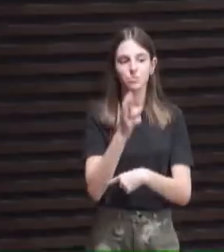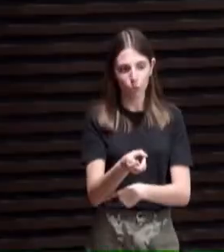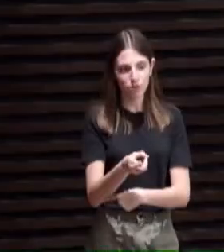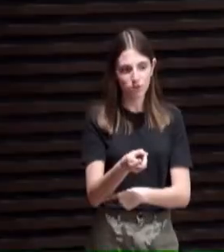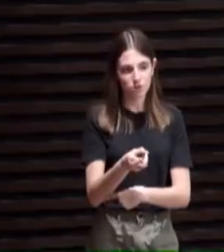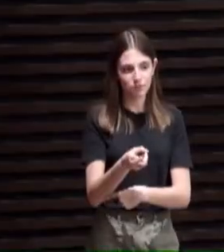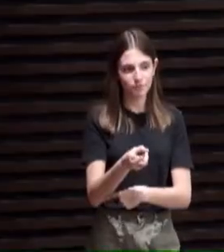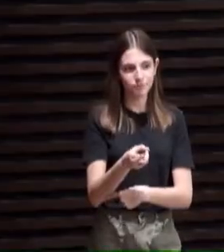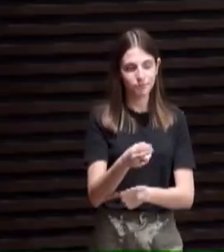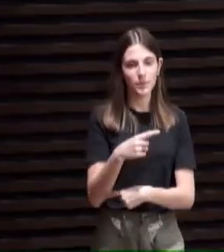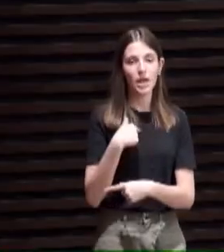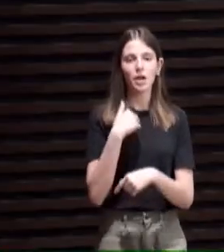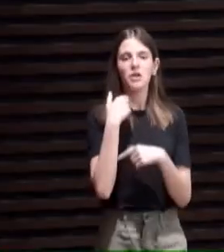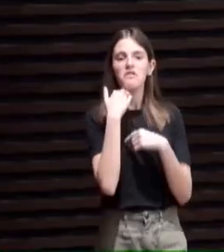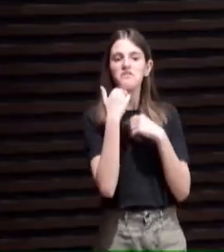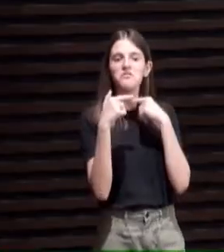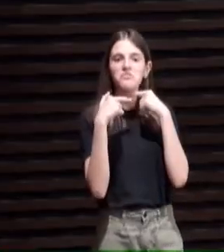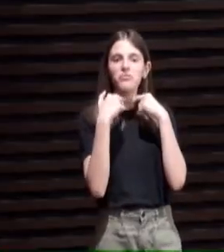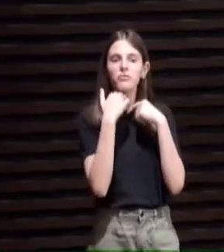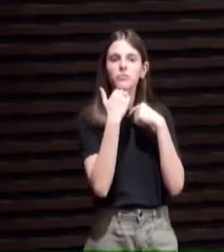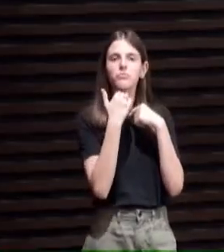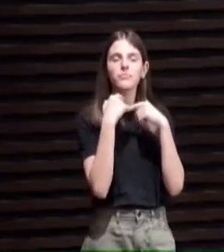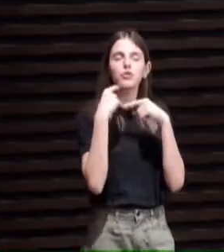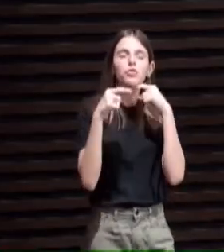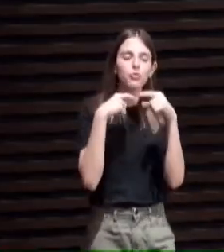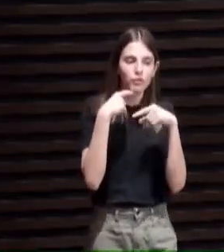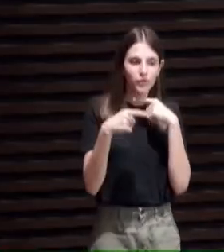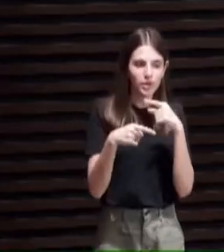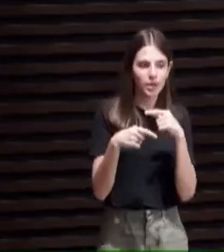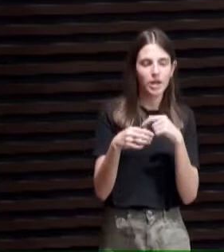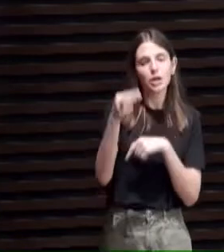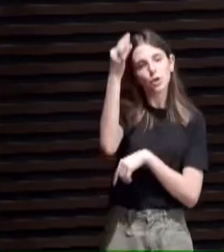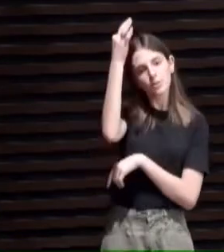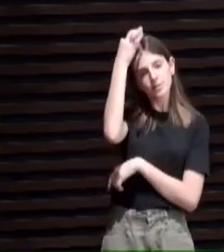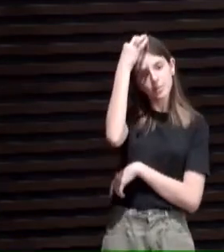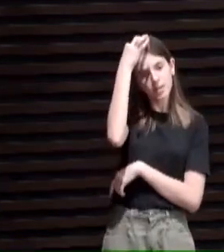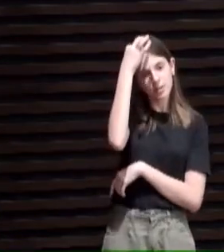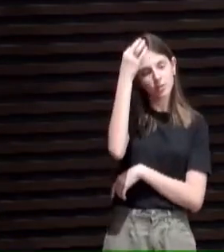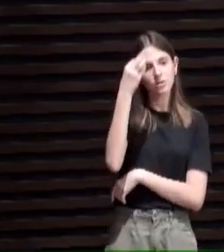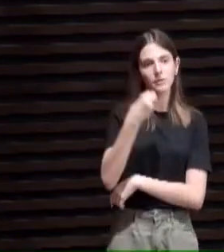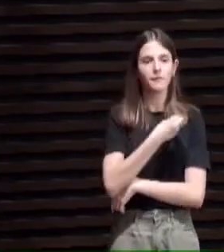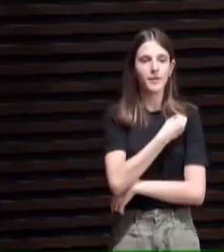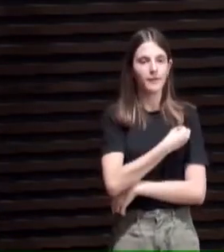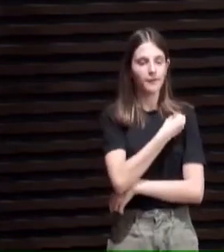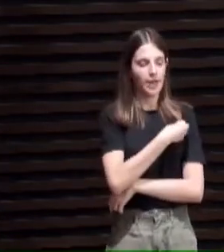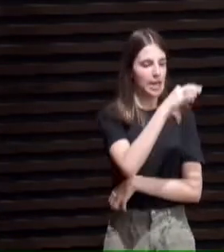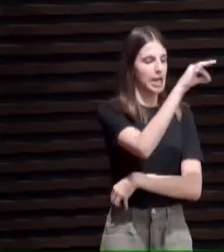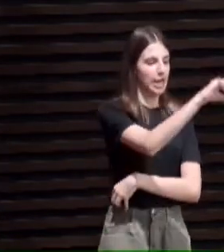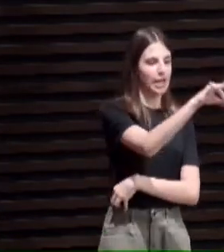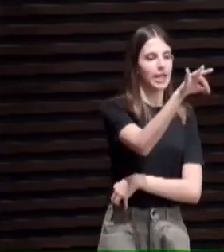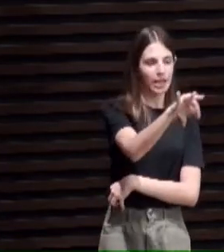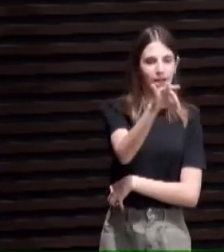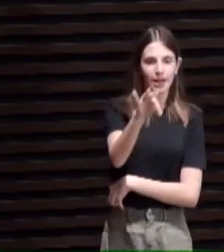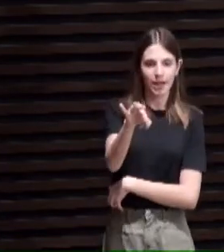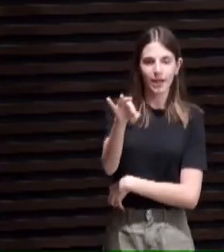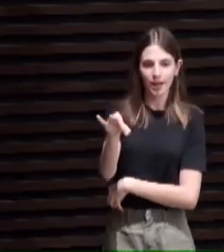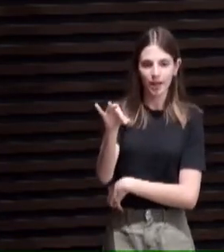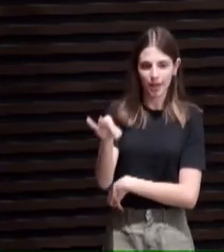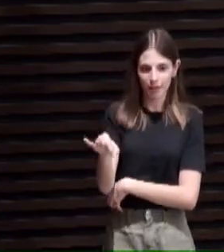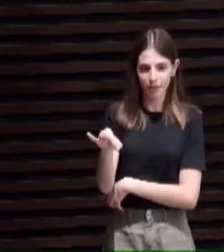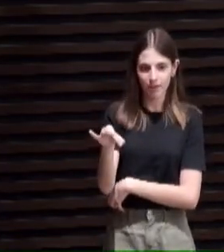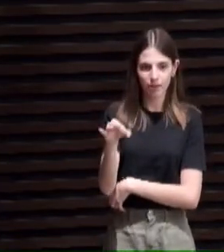Fiquei com dúvida em relação ao Espírito não habitar individualmente em cada cristão. Somente quando